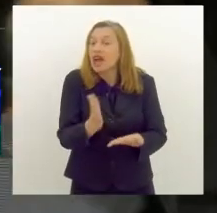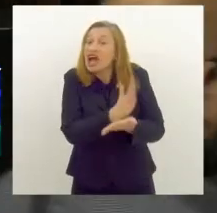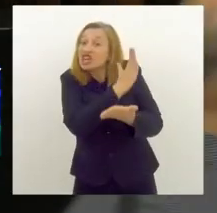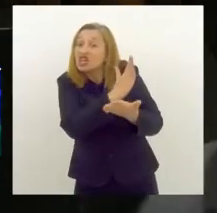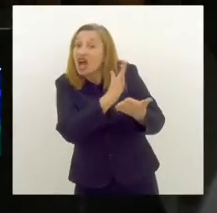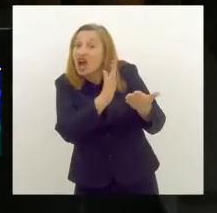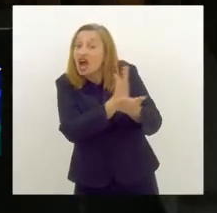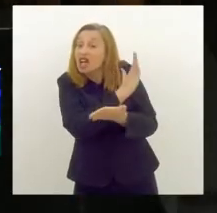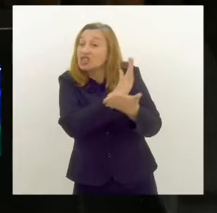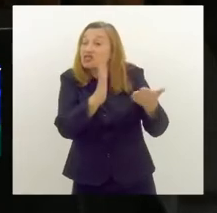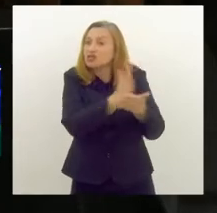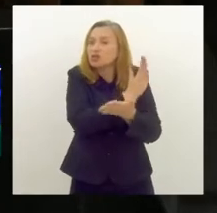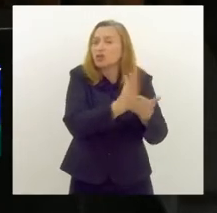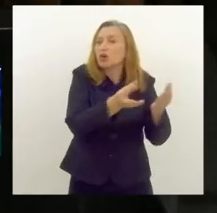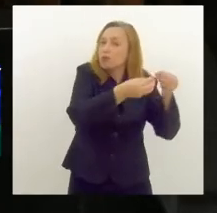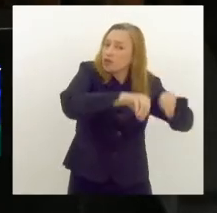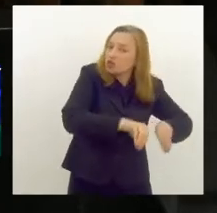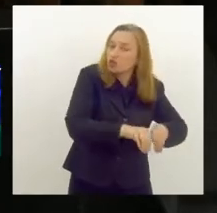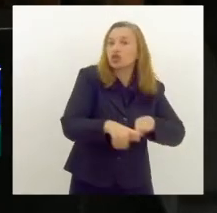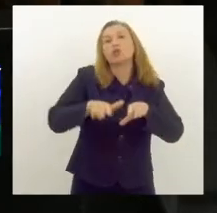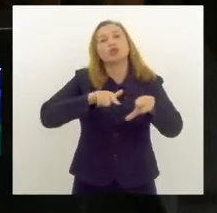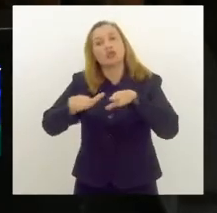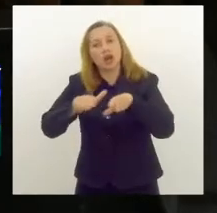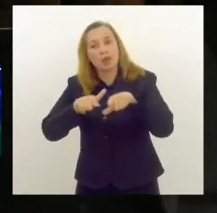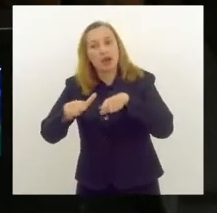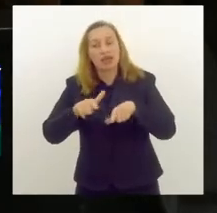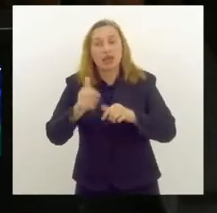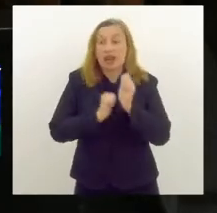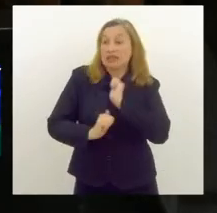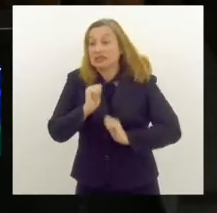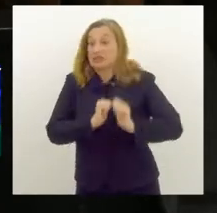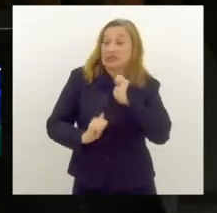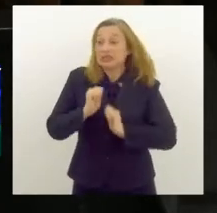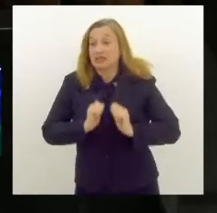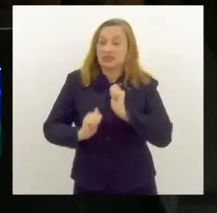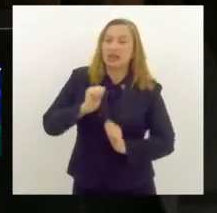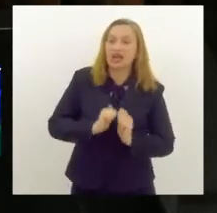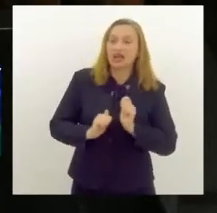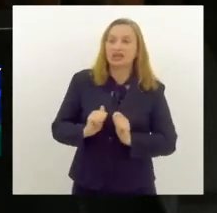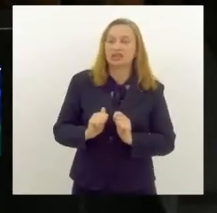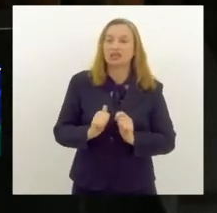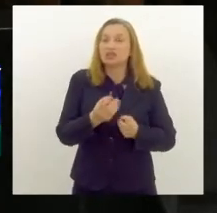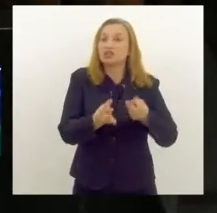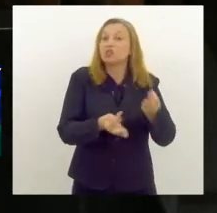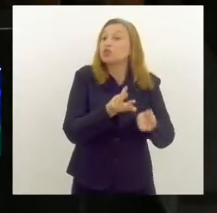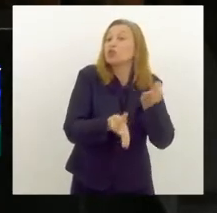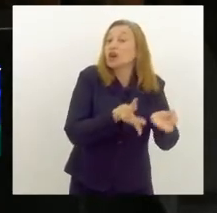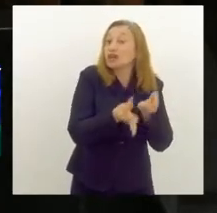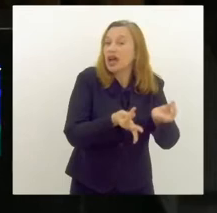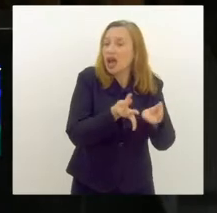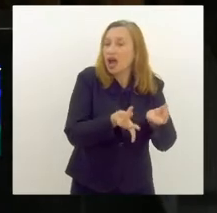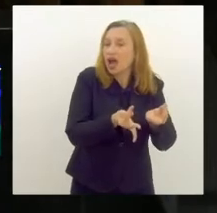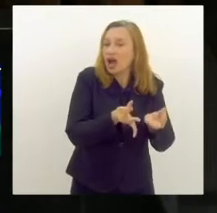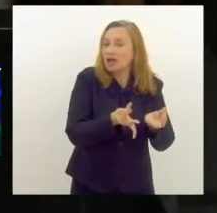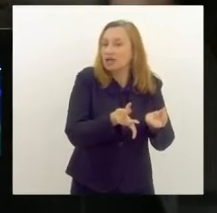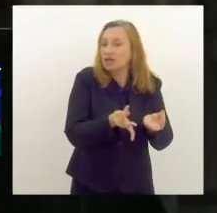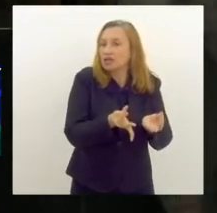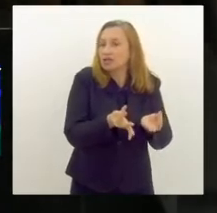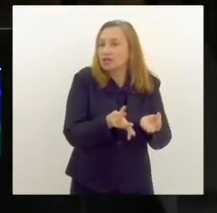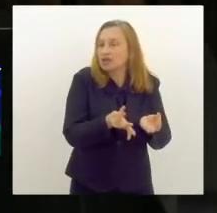vezes, prejudica o trabalho. Naquela ansiedade do pessoal tratar